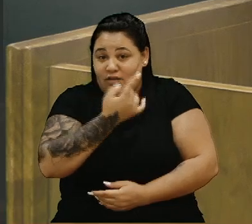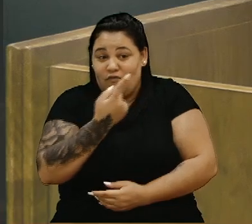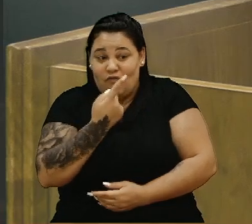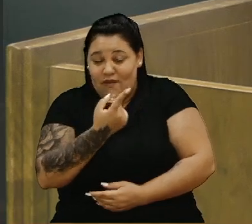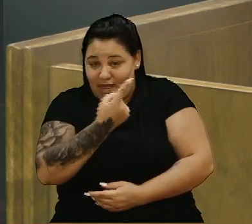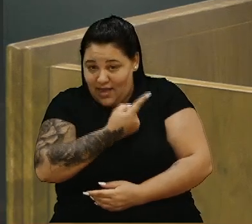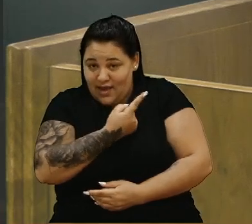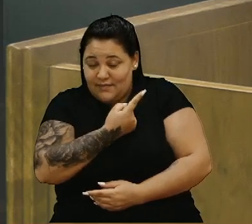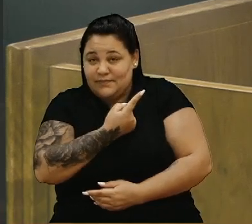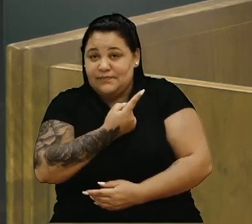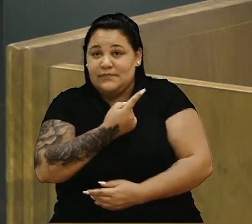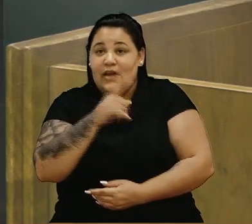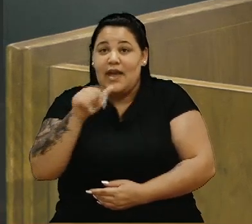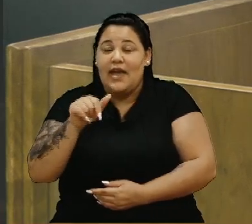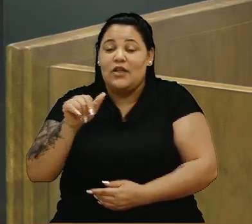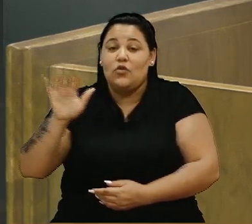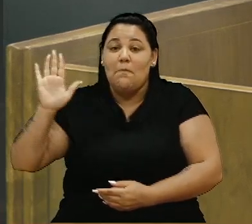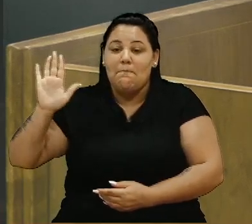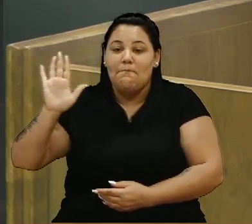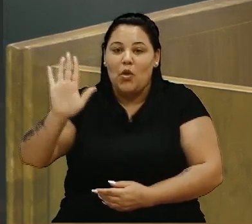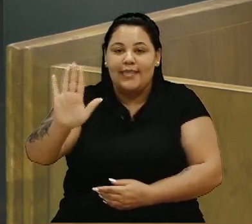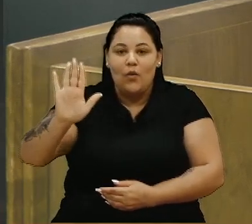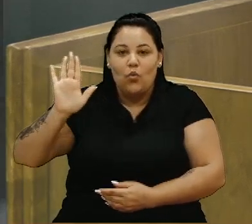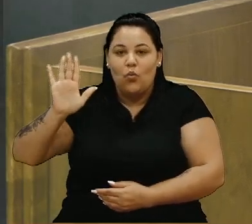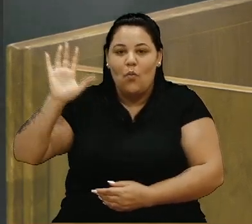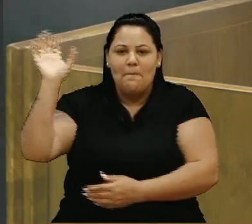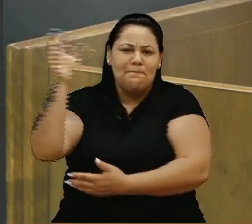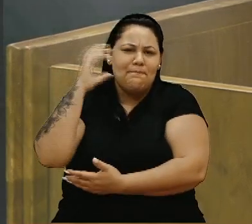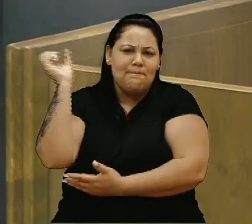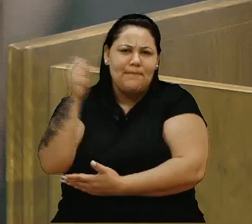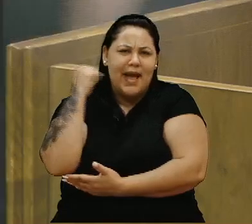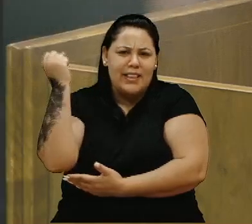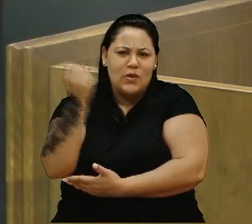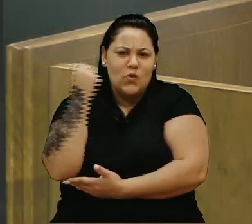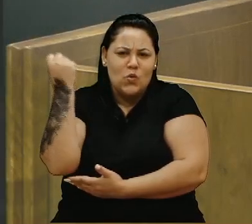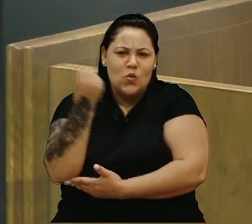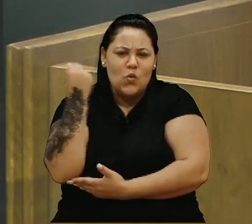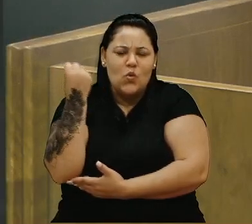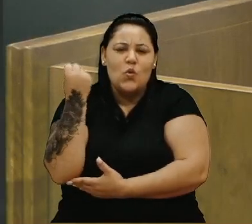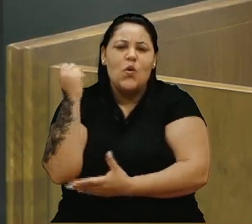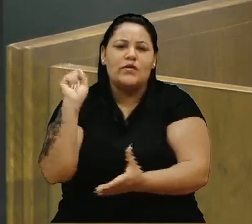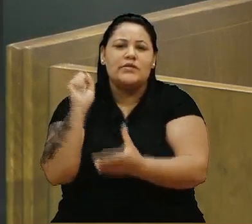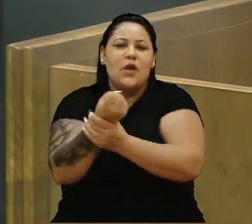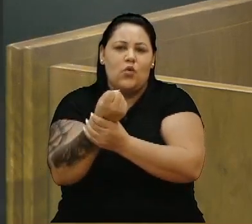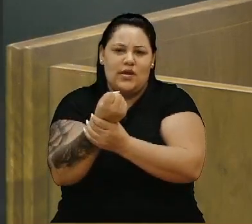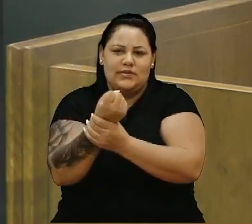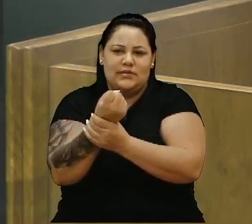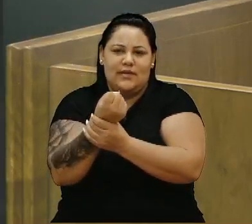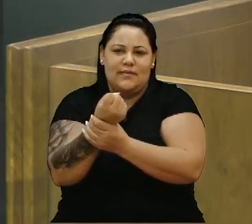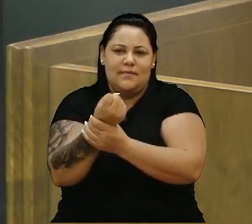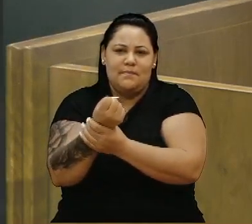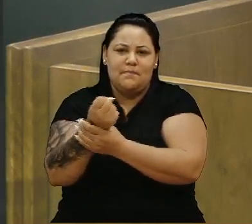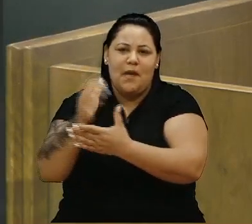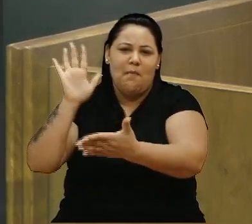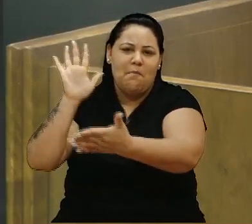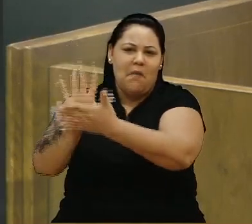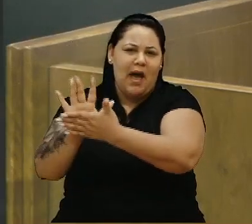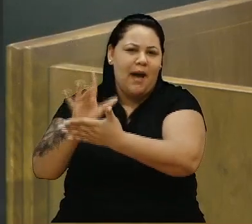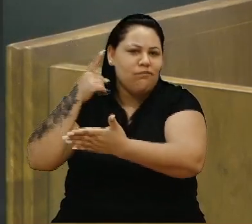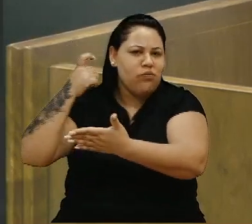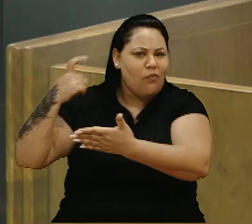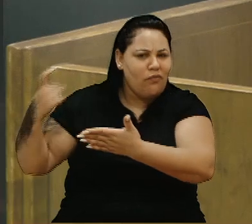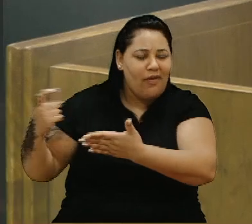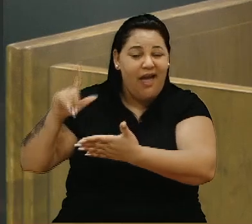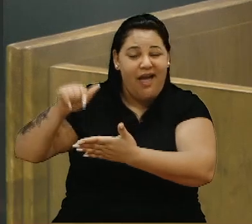agora, é esse do botão do pânico, ou também chamado de botão de segurança, que ele é uma